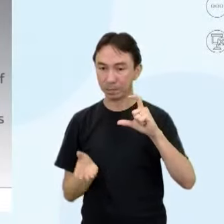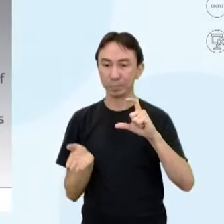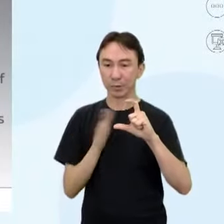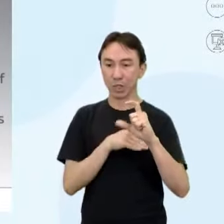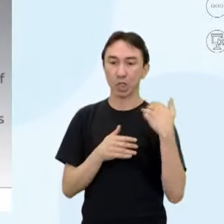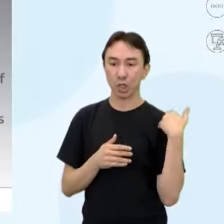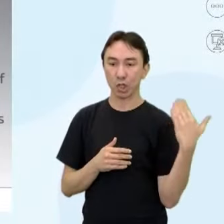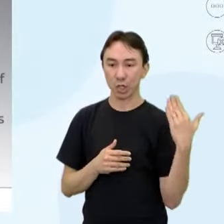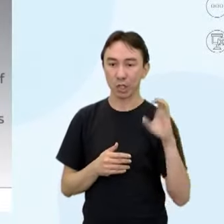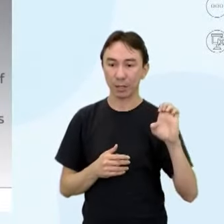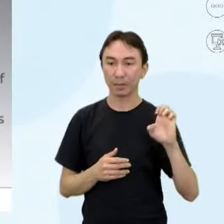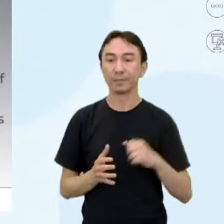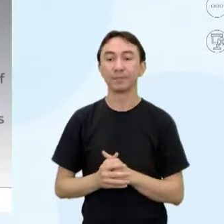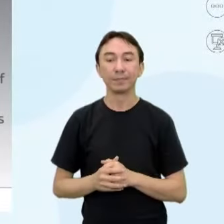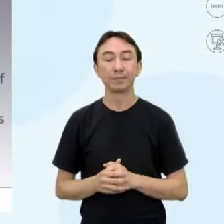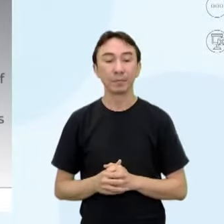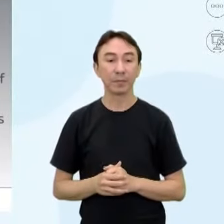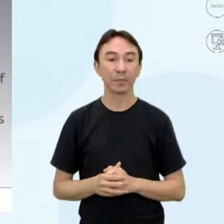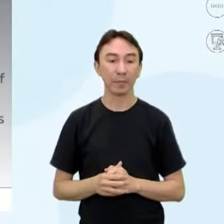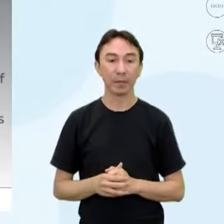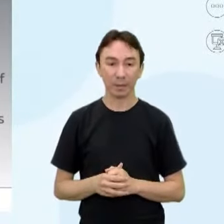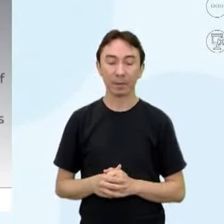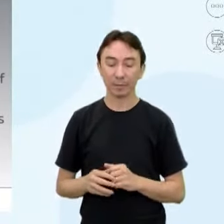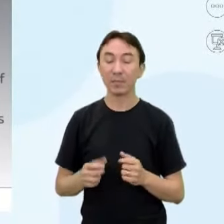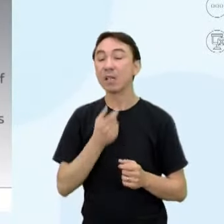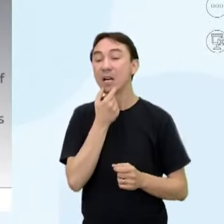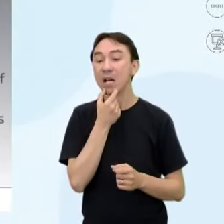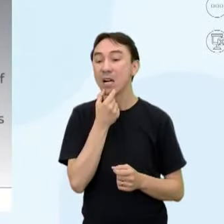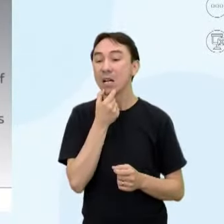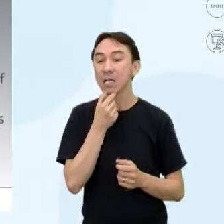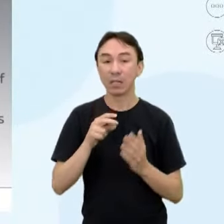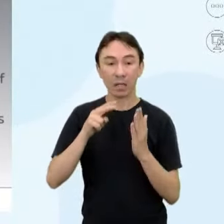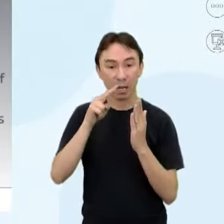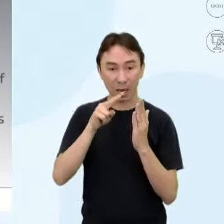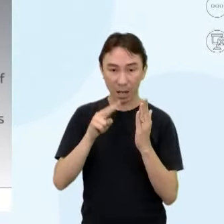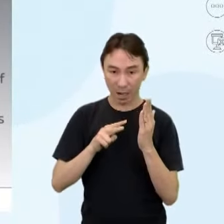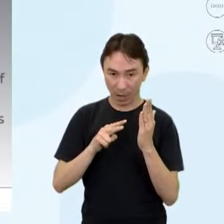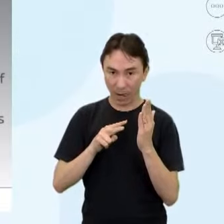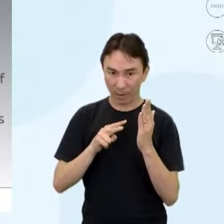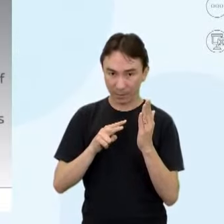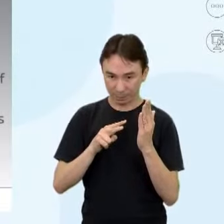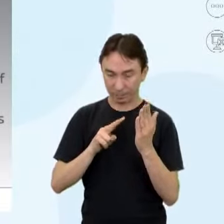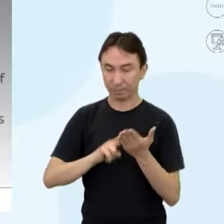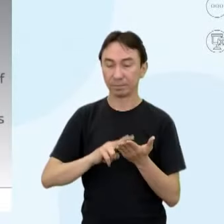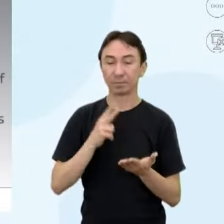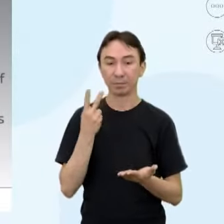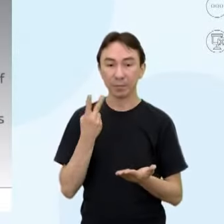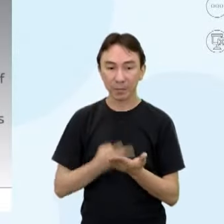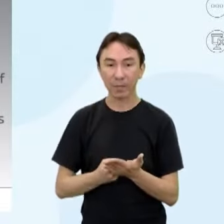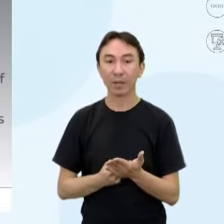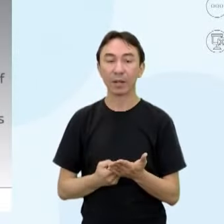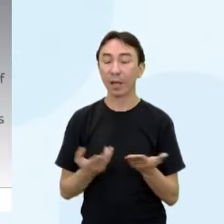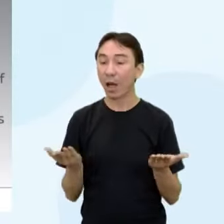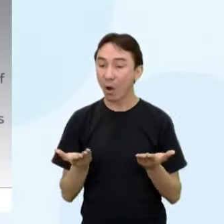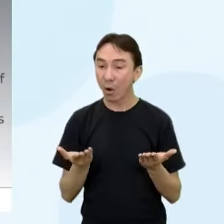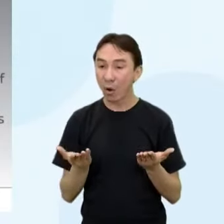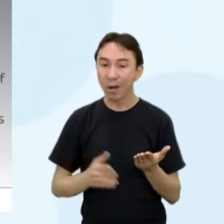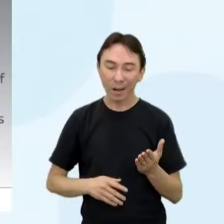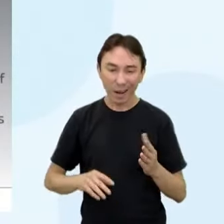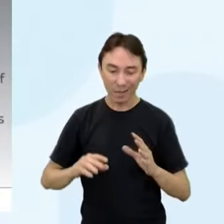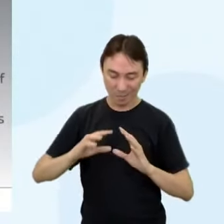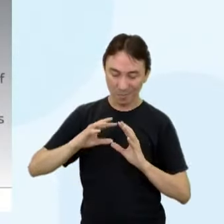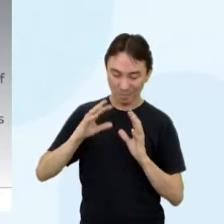now called dwarf planet has 5 known moons. Então, o planeta agora chamado de planeta